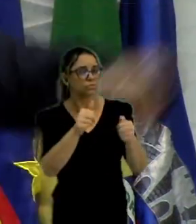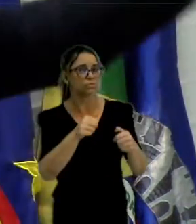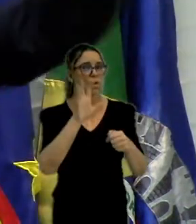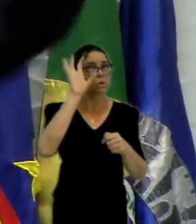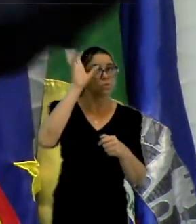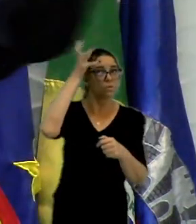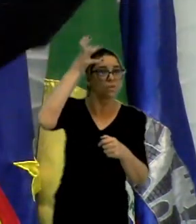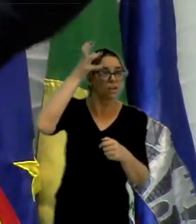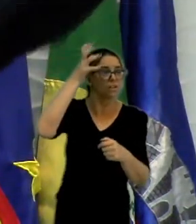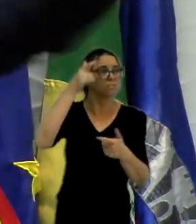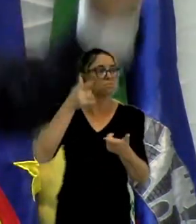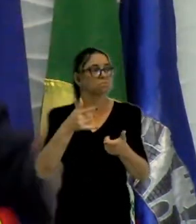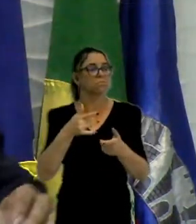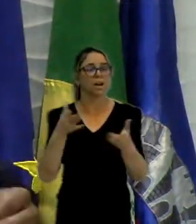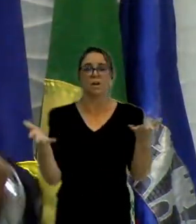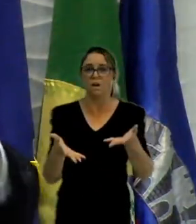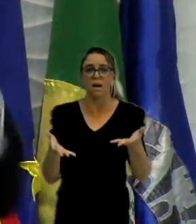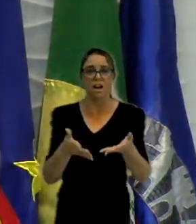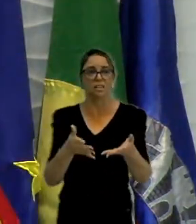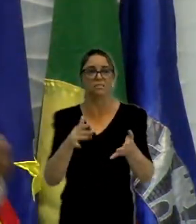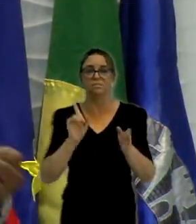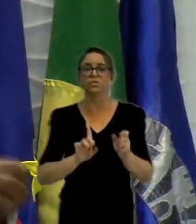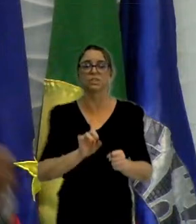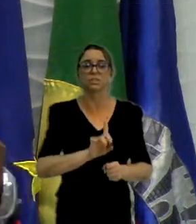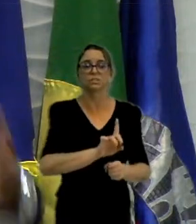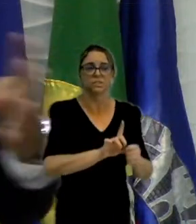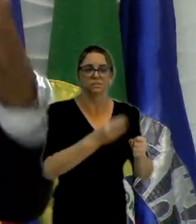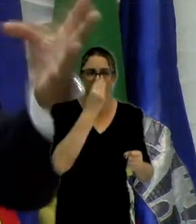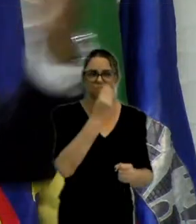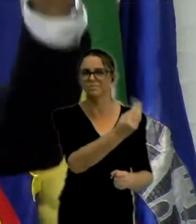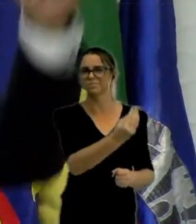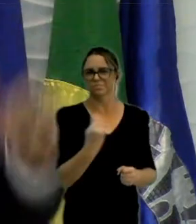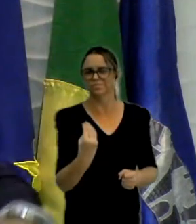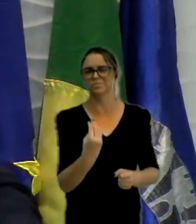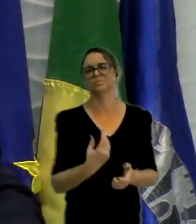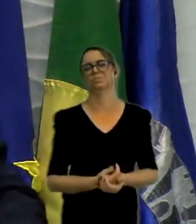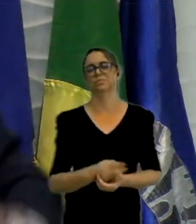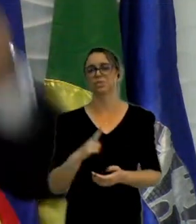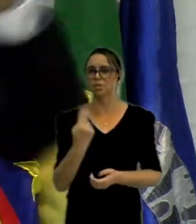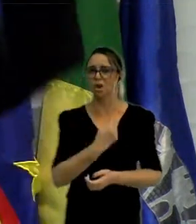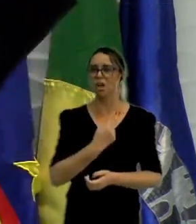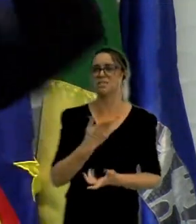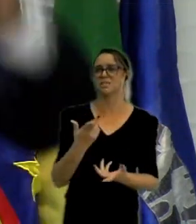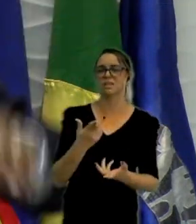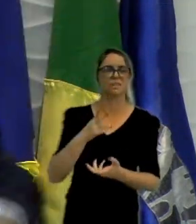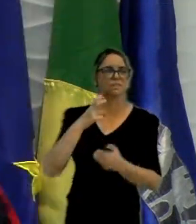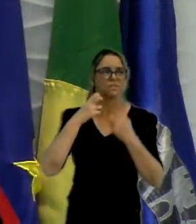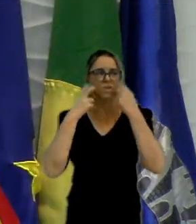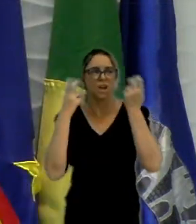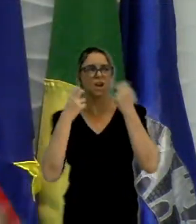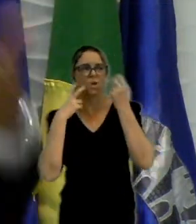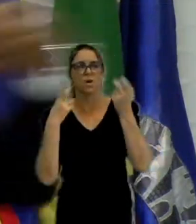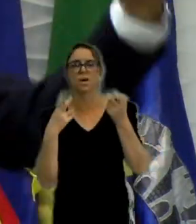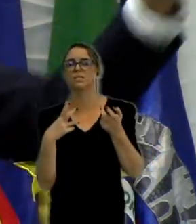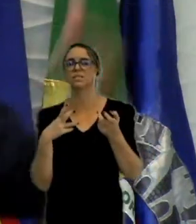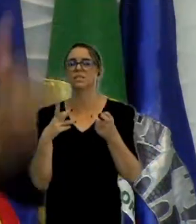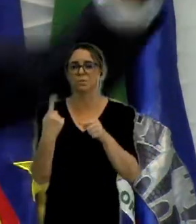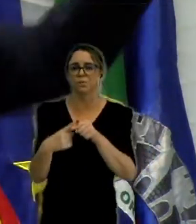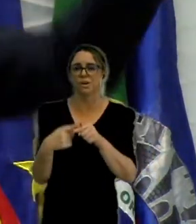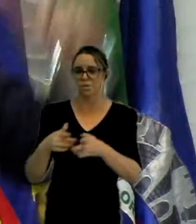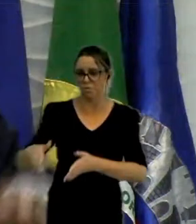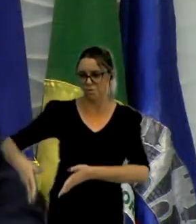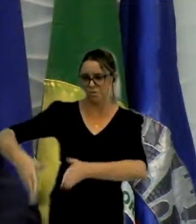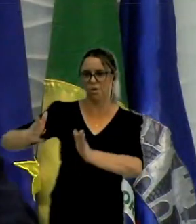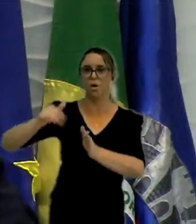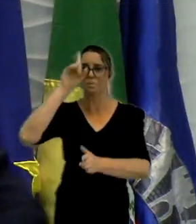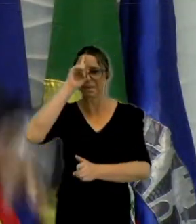resolver. Agora eles não atendem ninguém, não. A gente, vereador, fica com vergonha quando tem um no corredor do hospital e pede a gente, a gente não